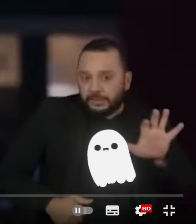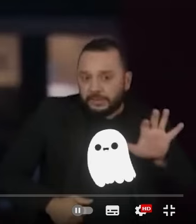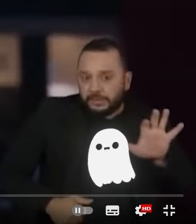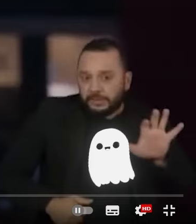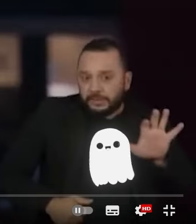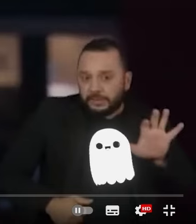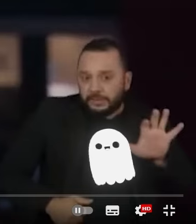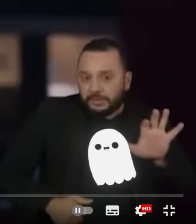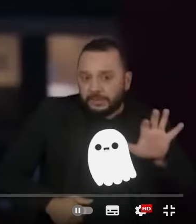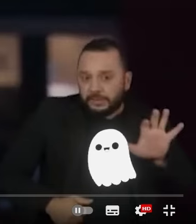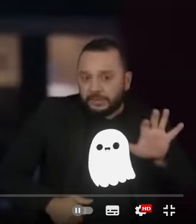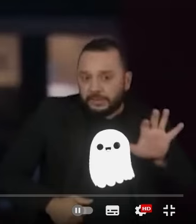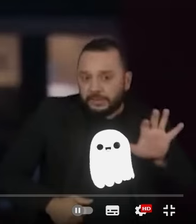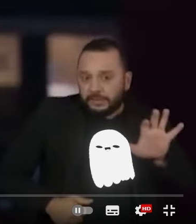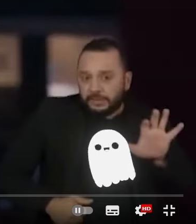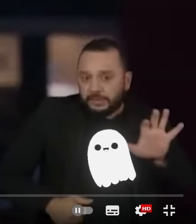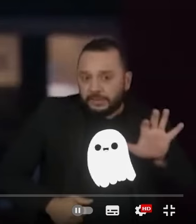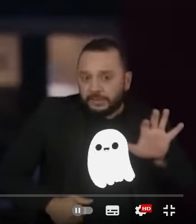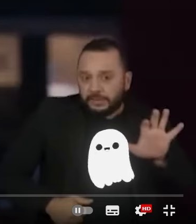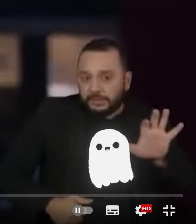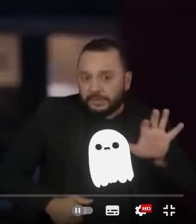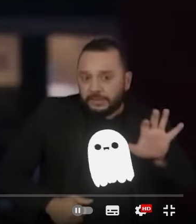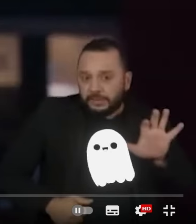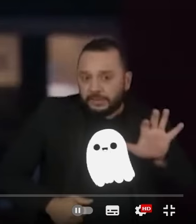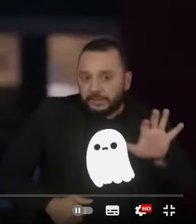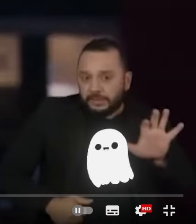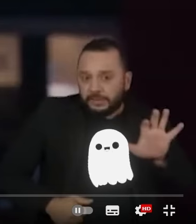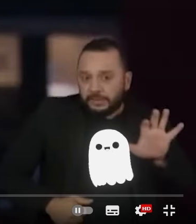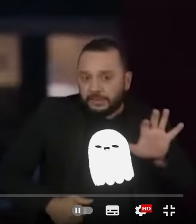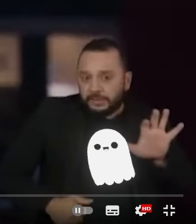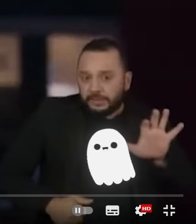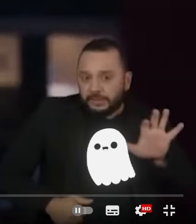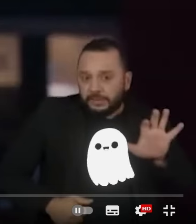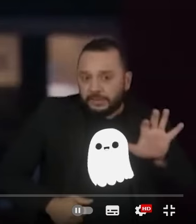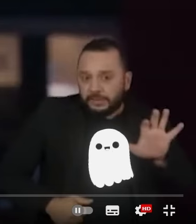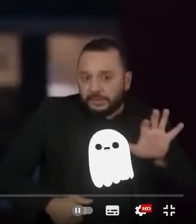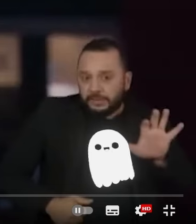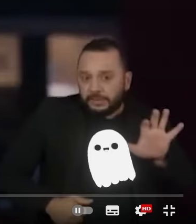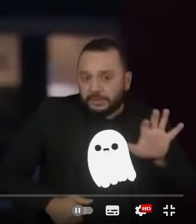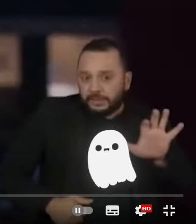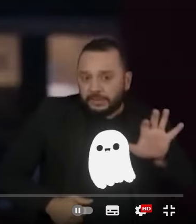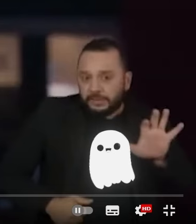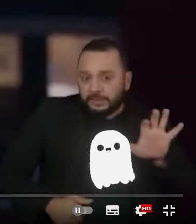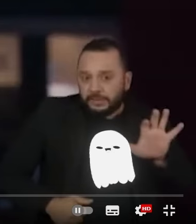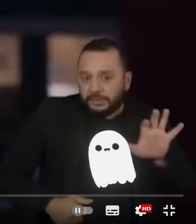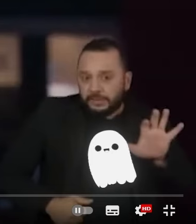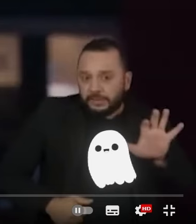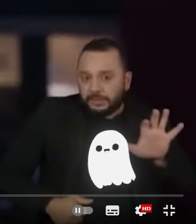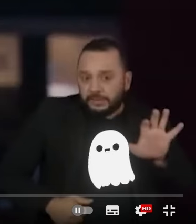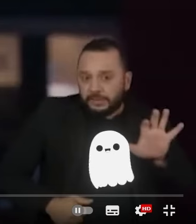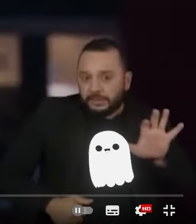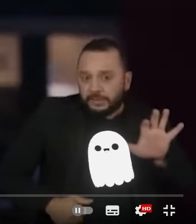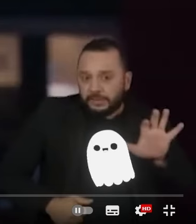Não, não, não, não, não, não, não! Ele não citou Racionais, não?